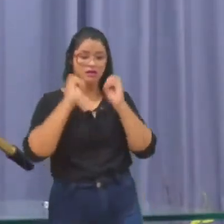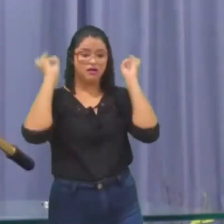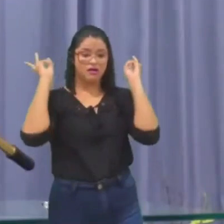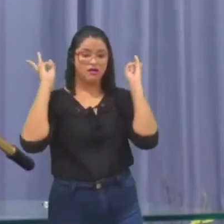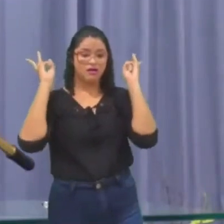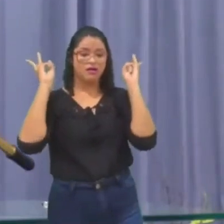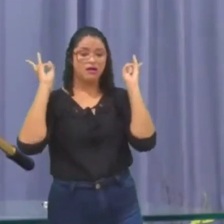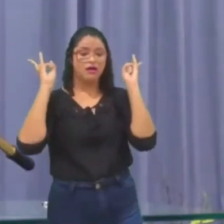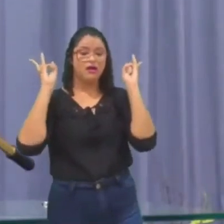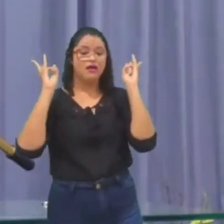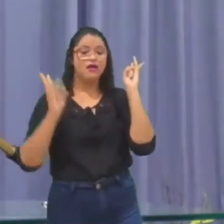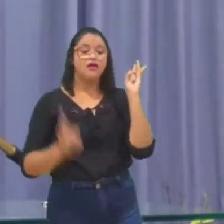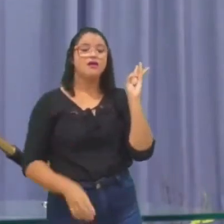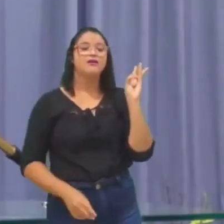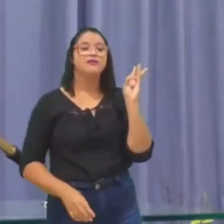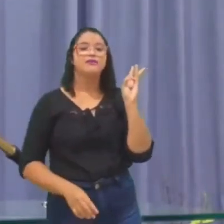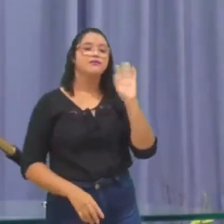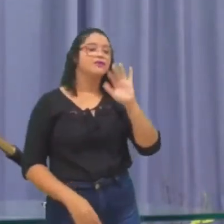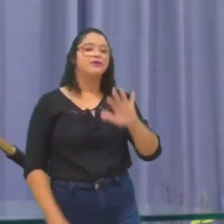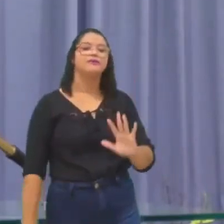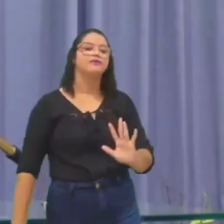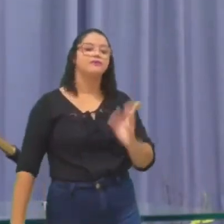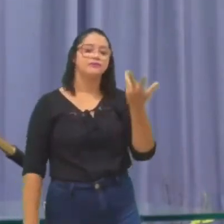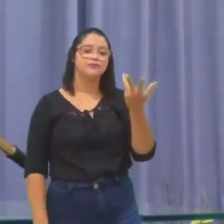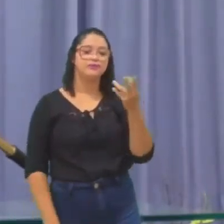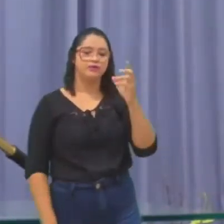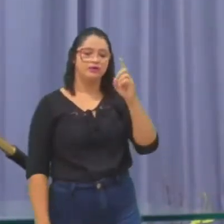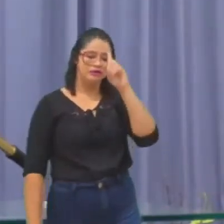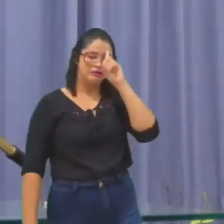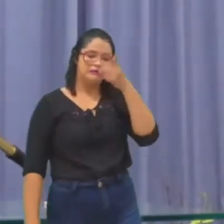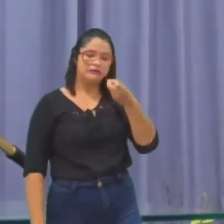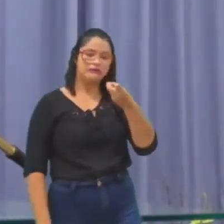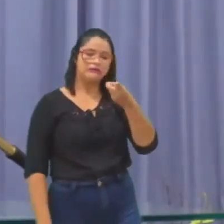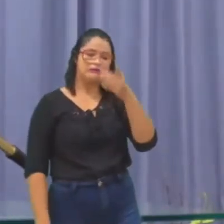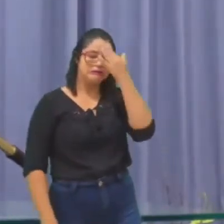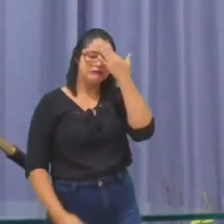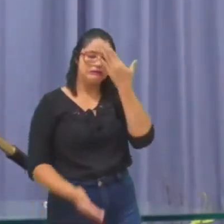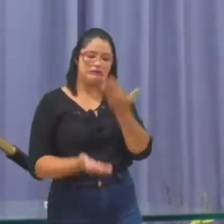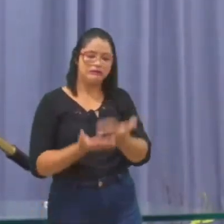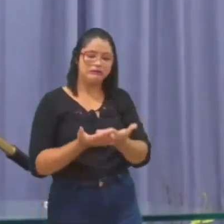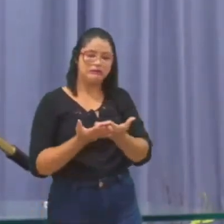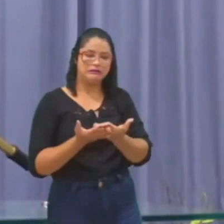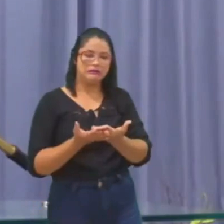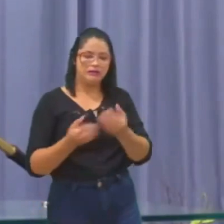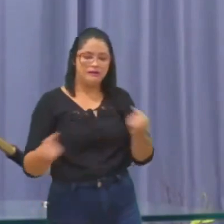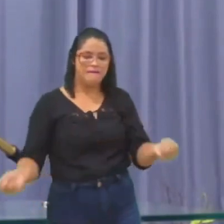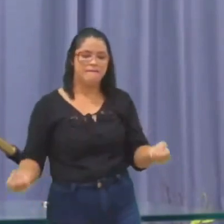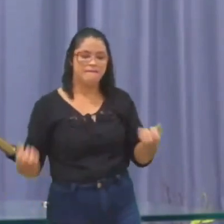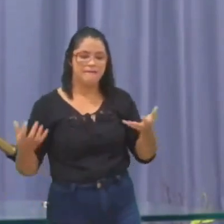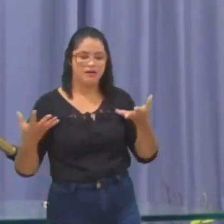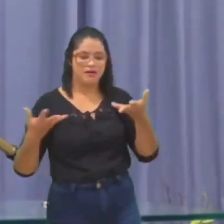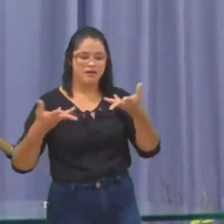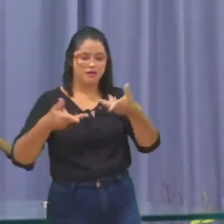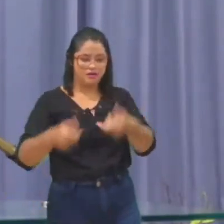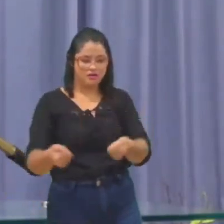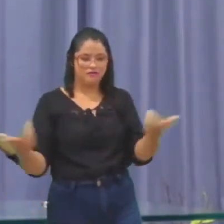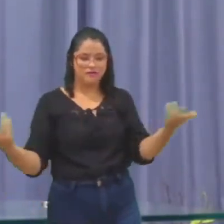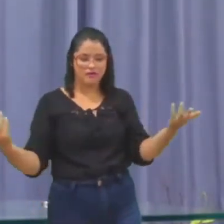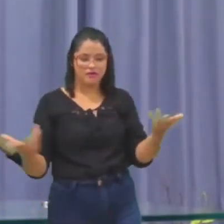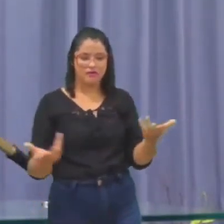contra mim? Até quando esse povo não vai crer nas minhas maravilhas que já tenho